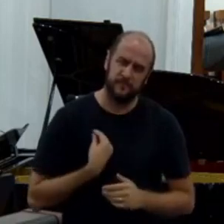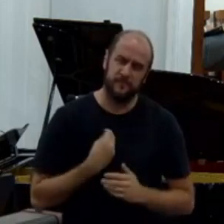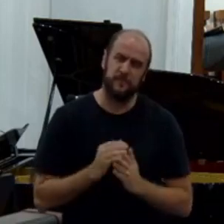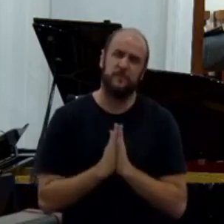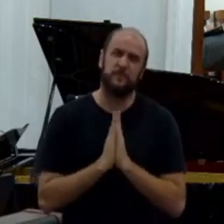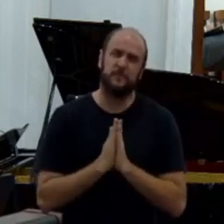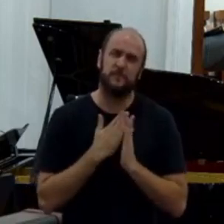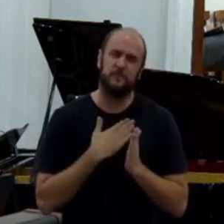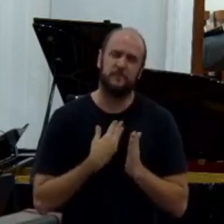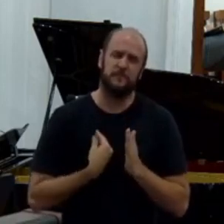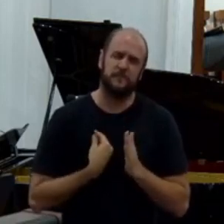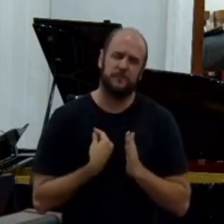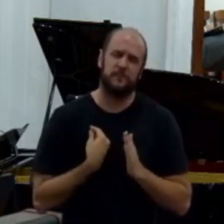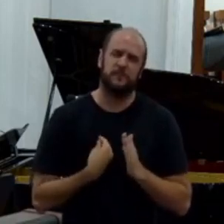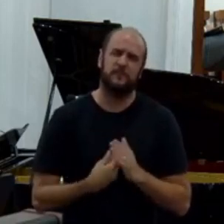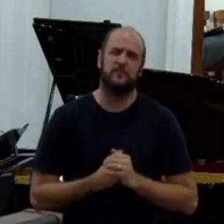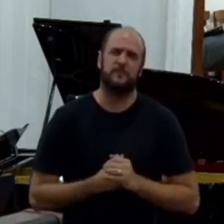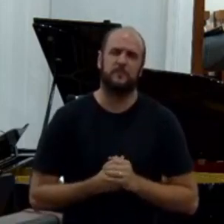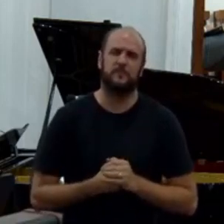Ore por mim.